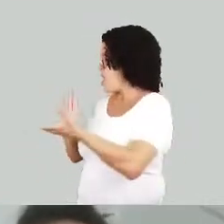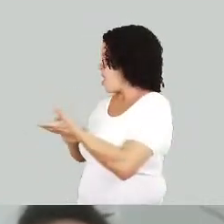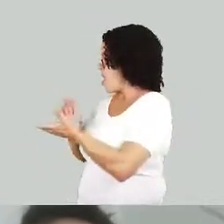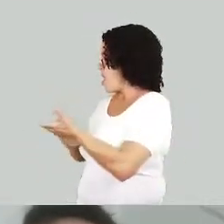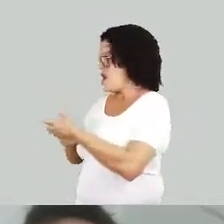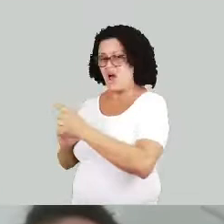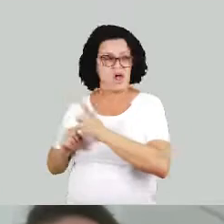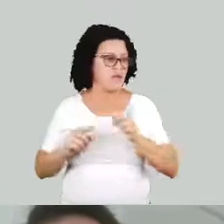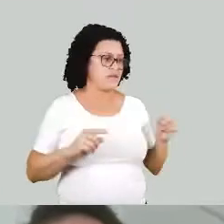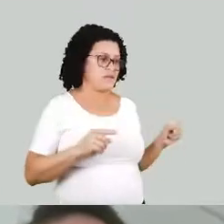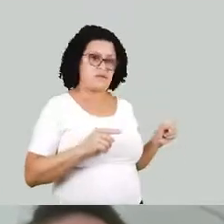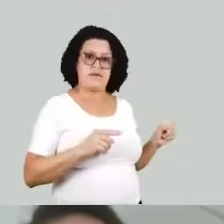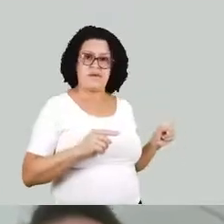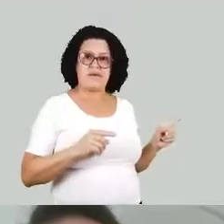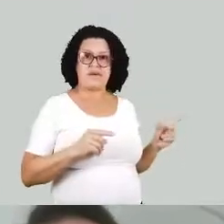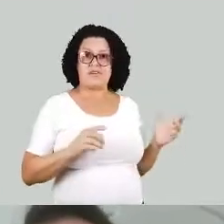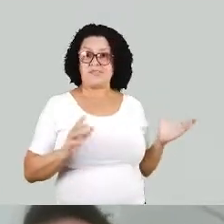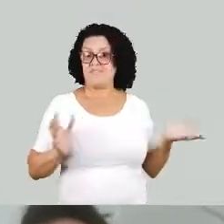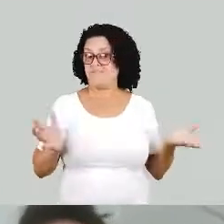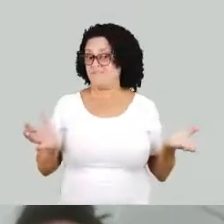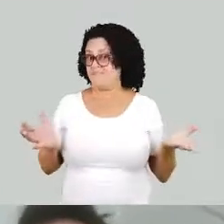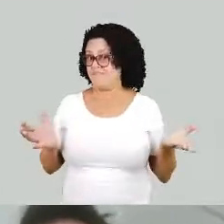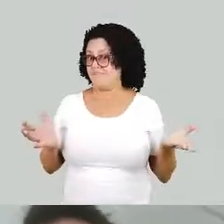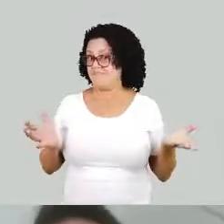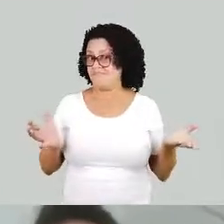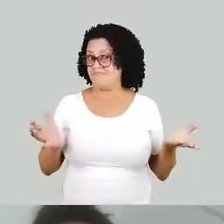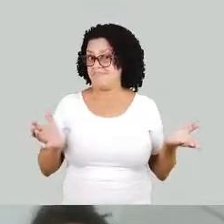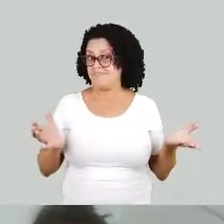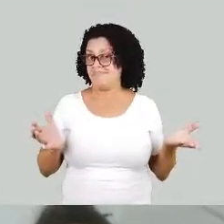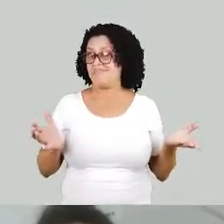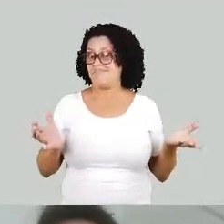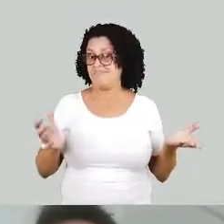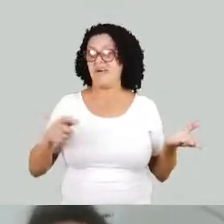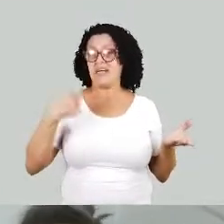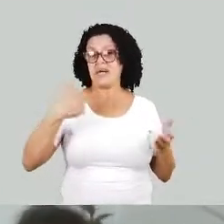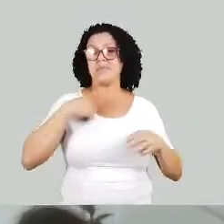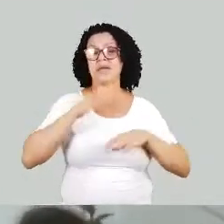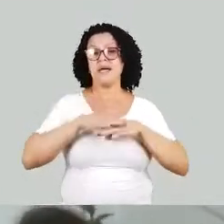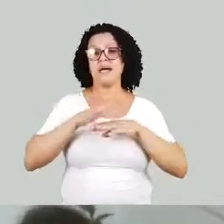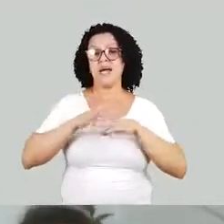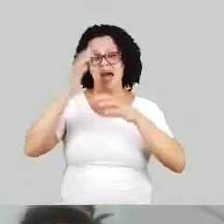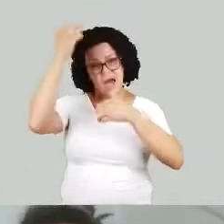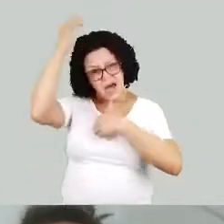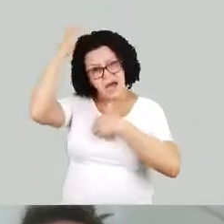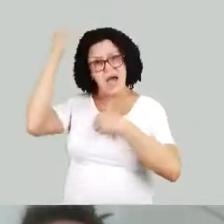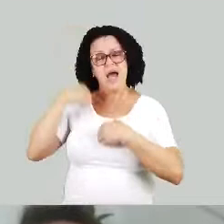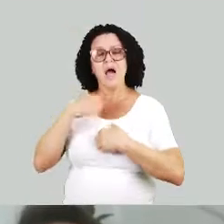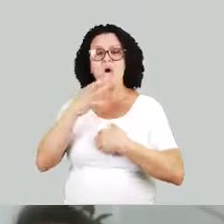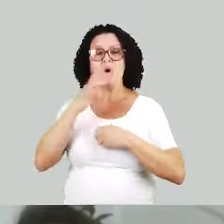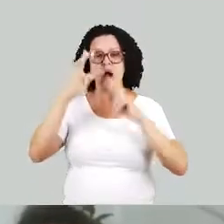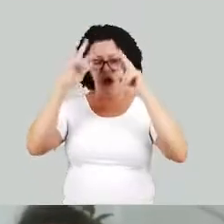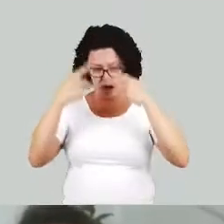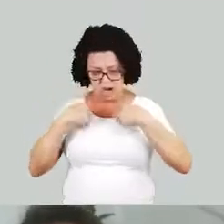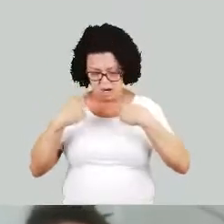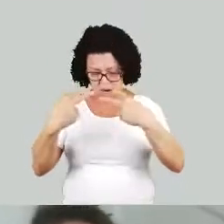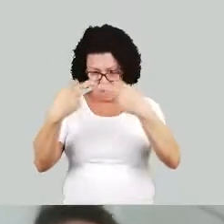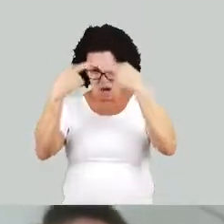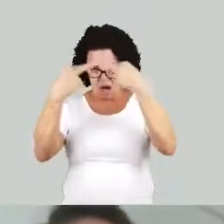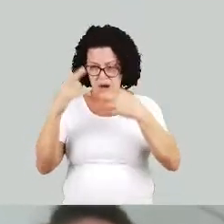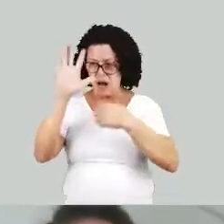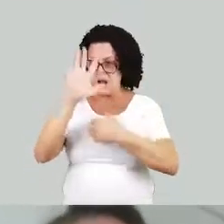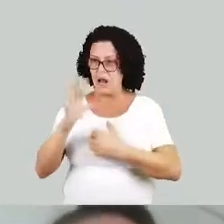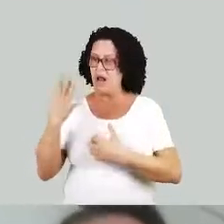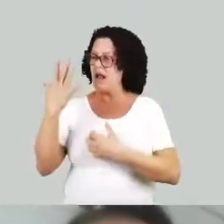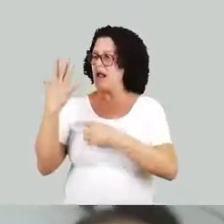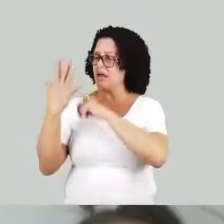dos demais, né? Então a gente precisa se conhecer para compreender